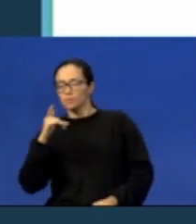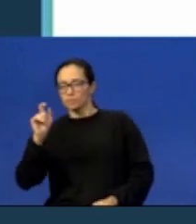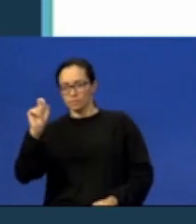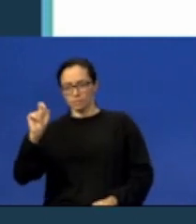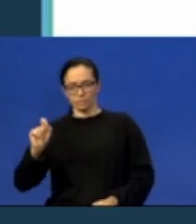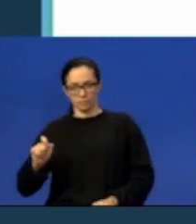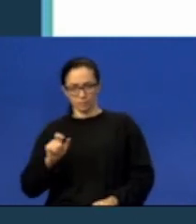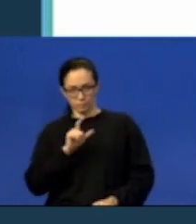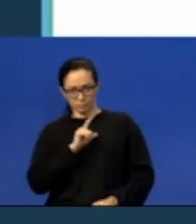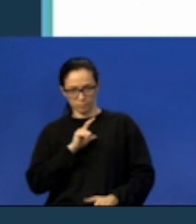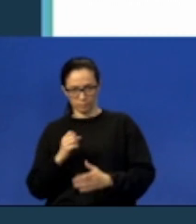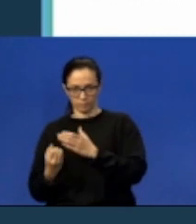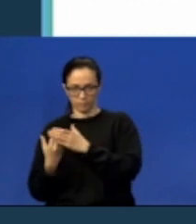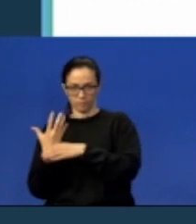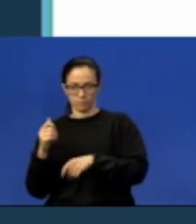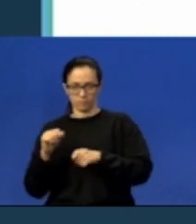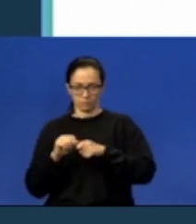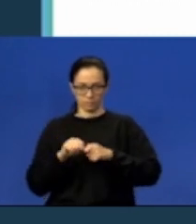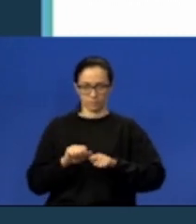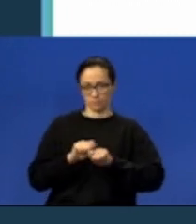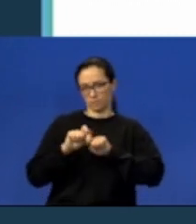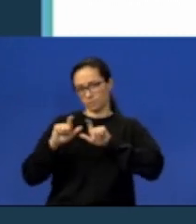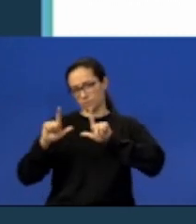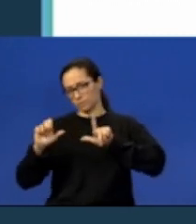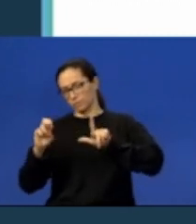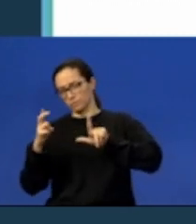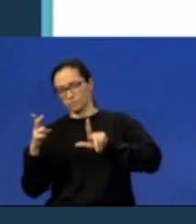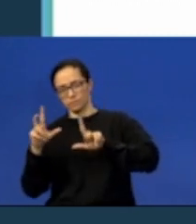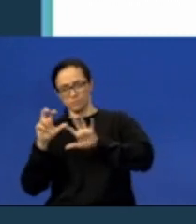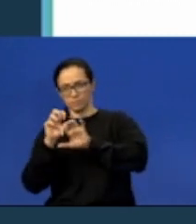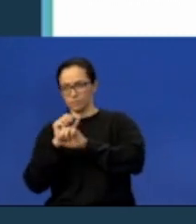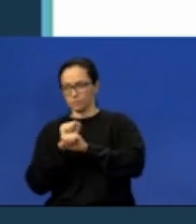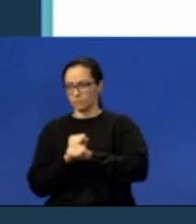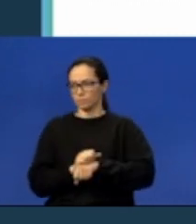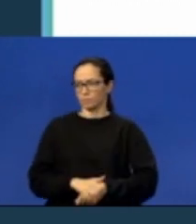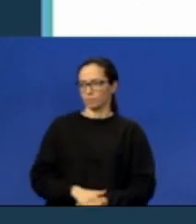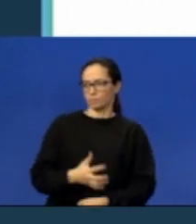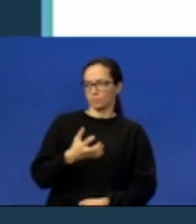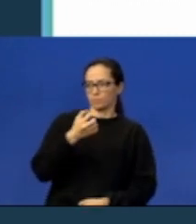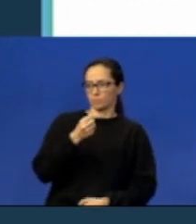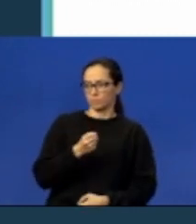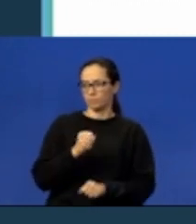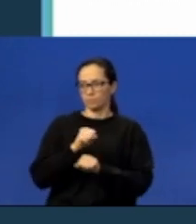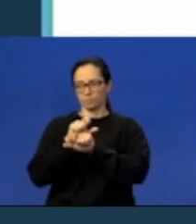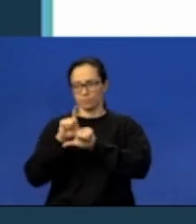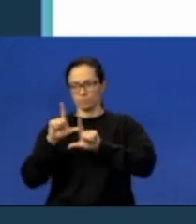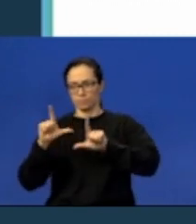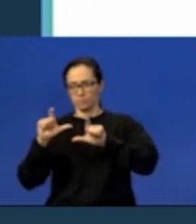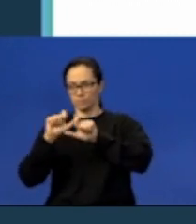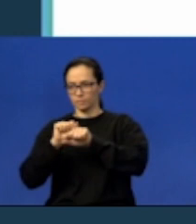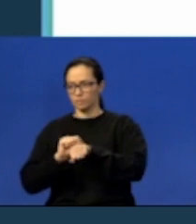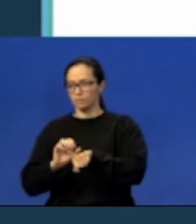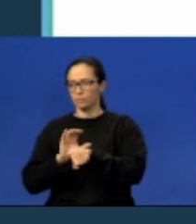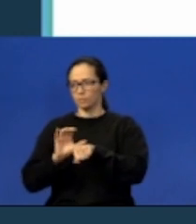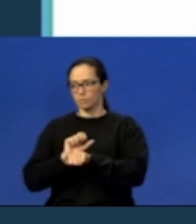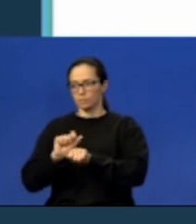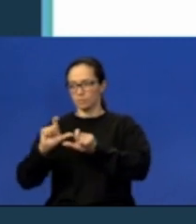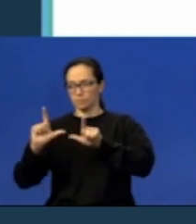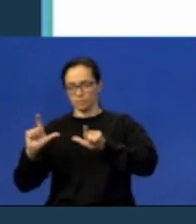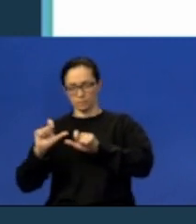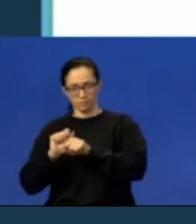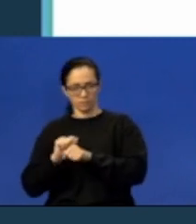imagem formada, ela é cinza escura. Já o ar, a terminologia empregada é a radiotransparência, a hipertransparência